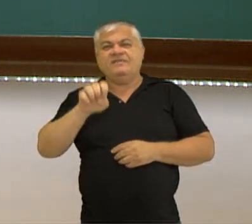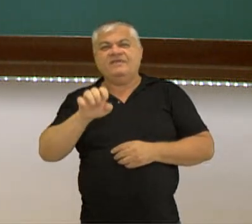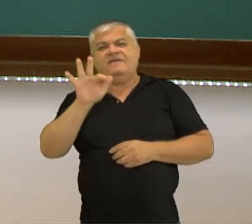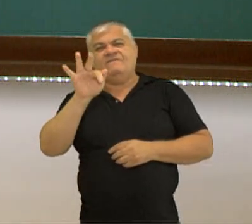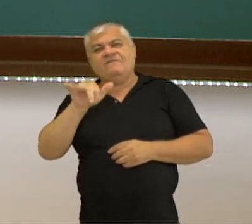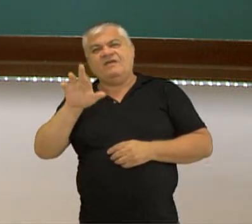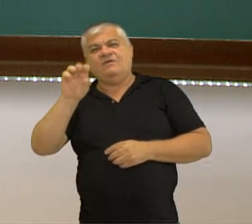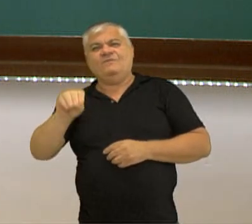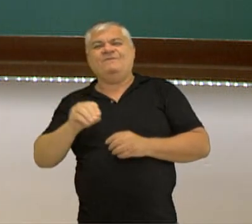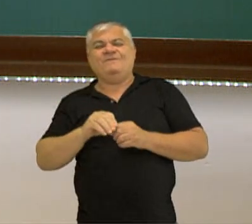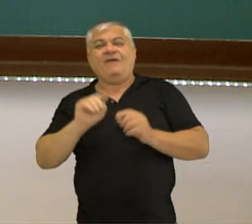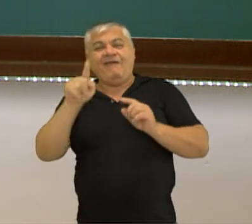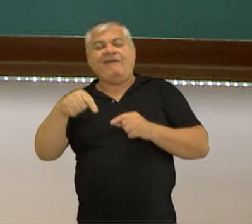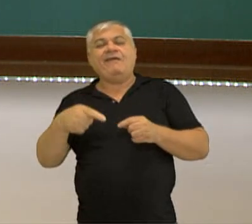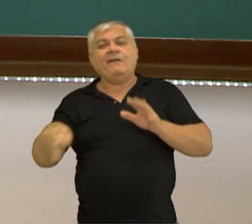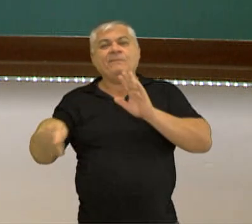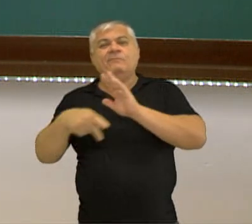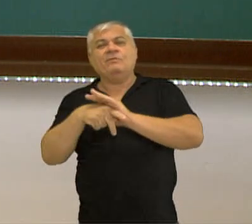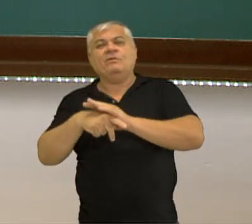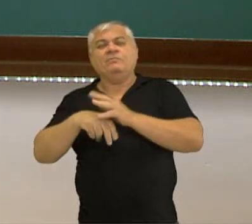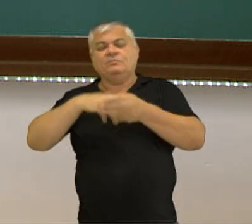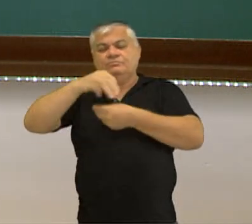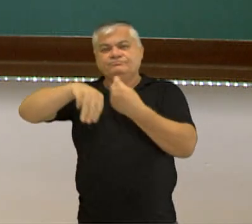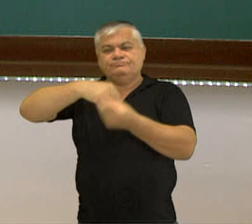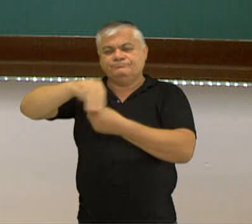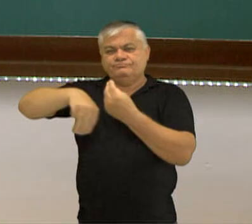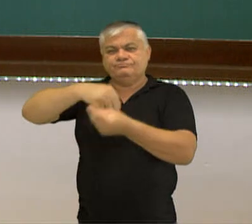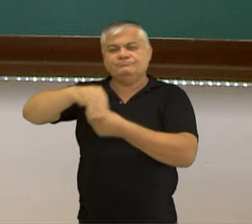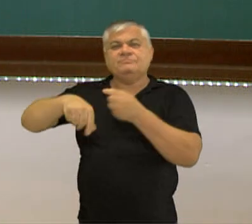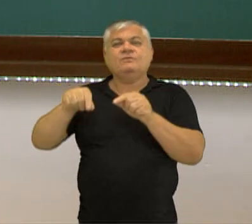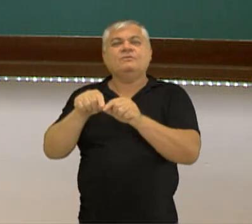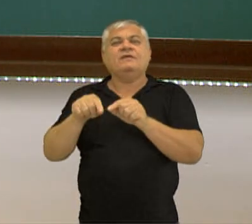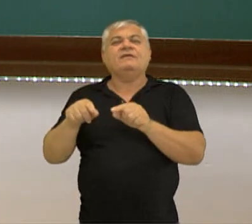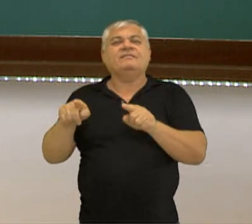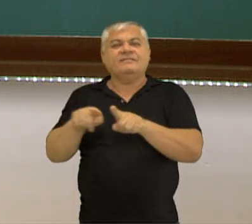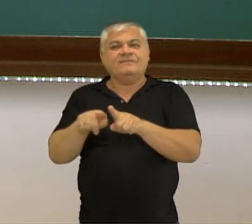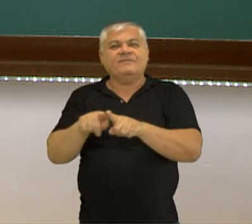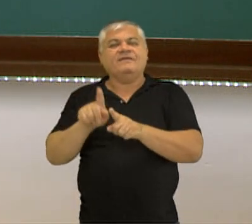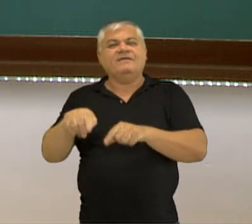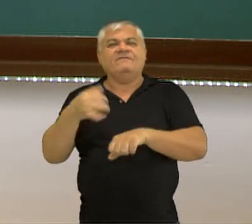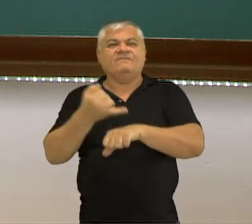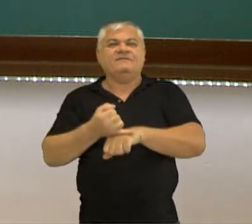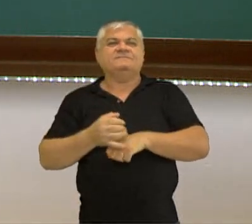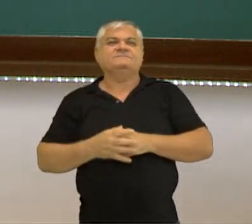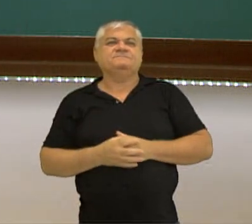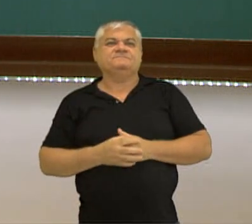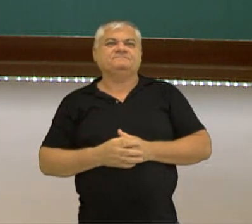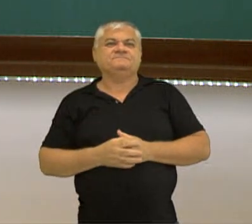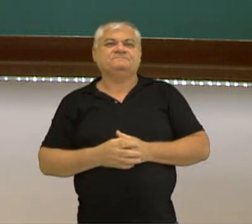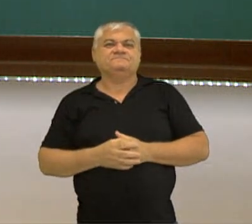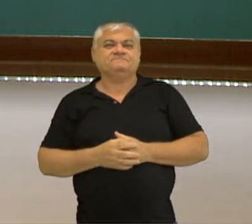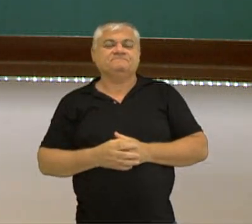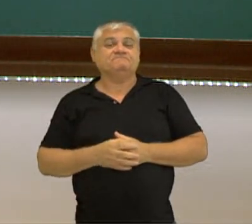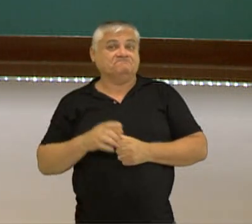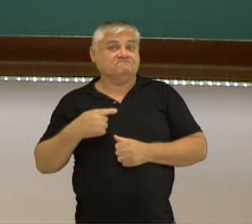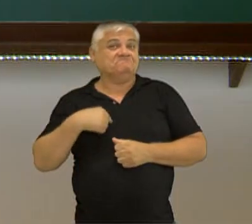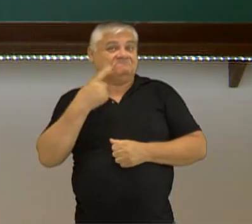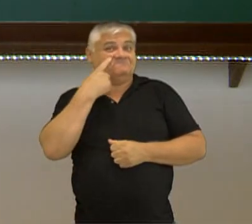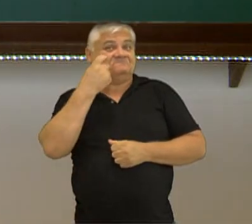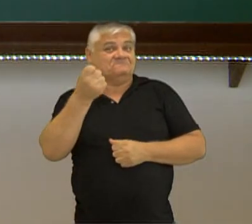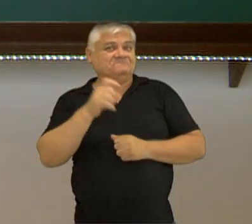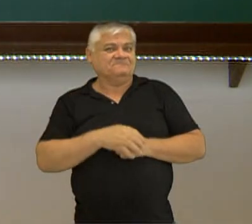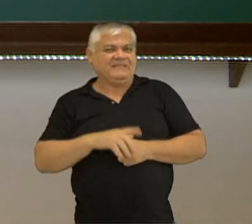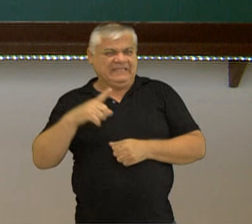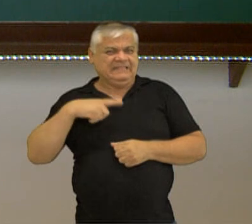têm como capacidade de originar o ferro são também chamados de minérios de ferro. Uma coisa interessante, estão com a